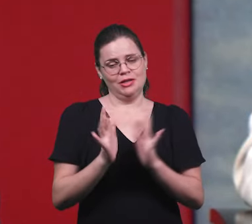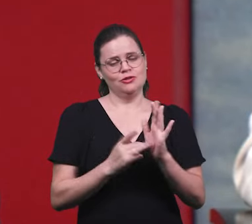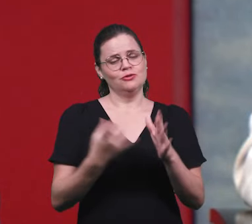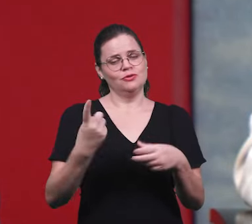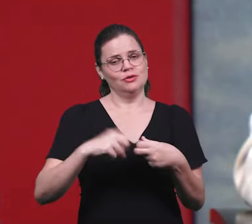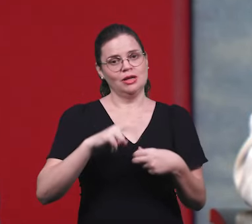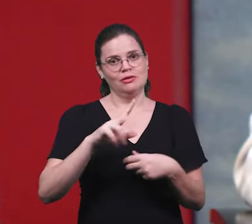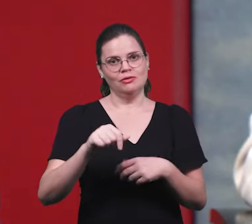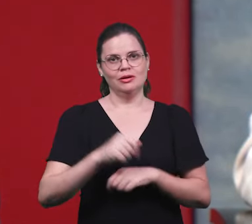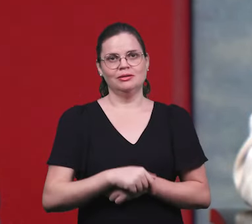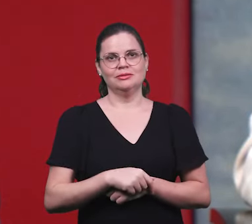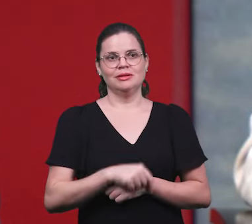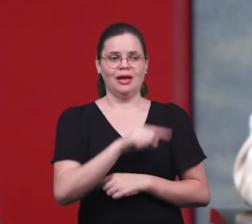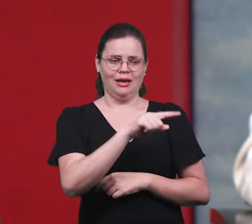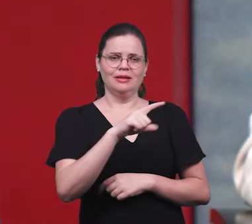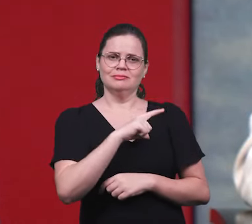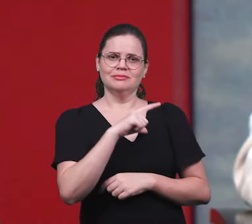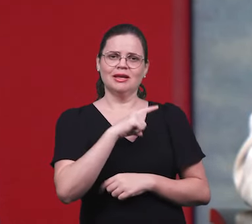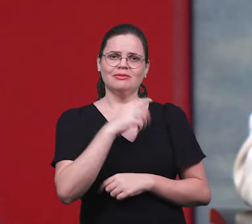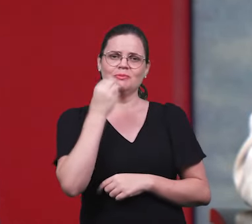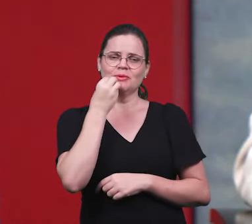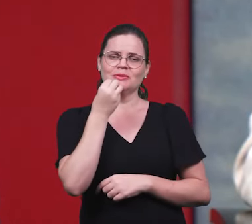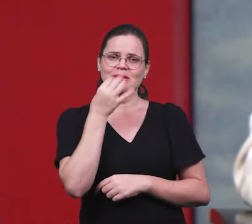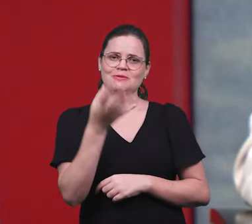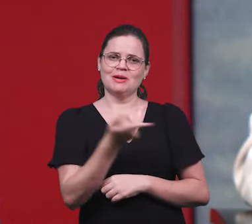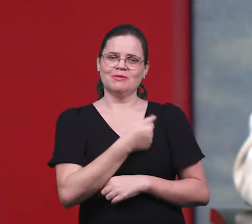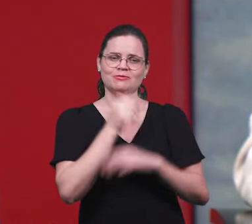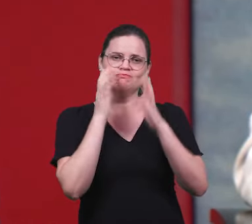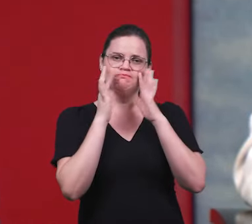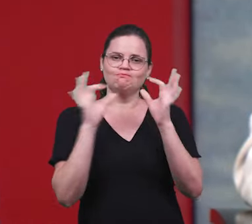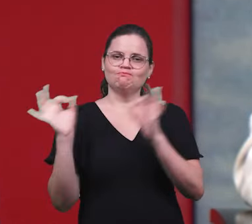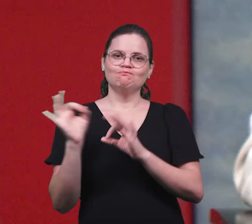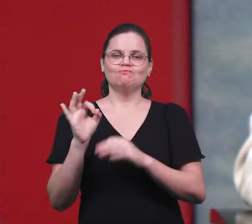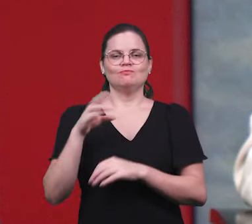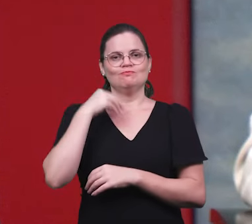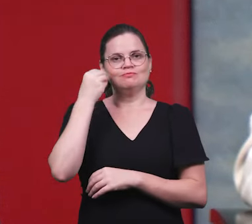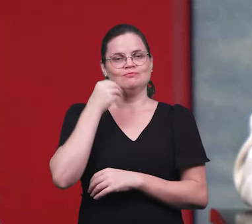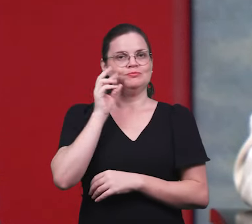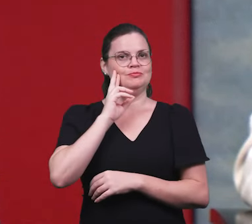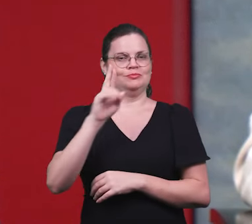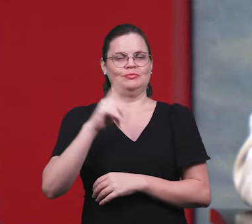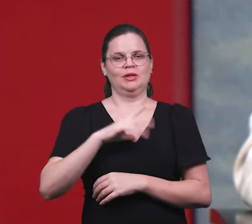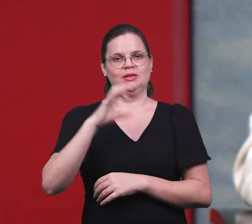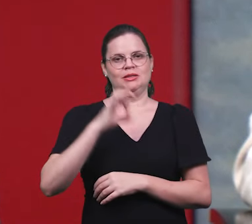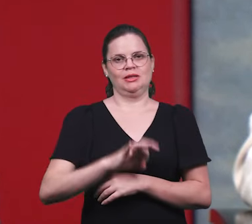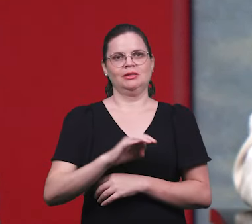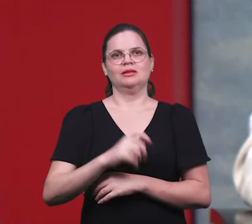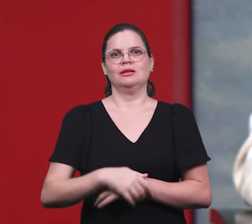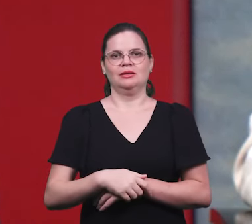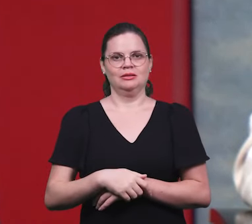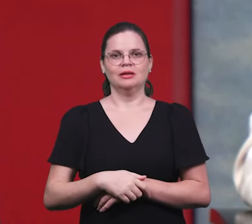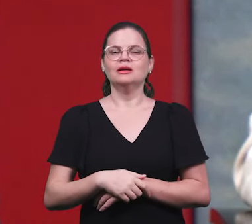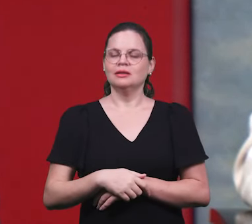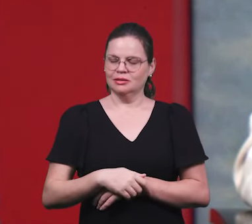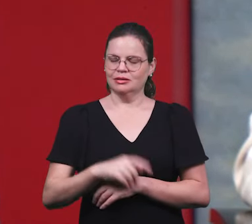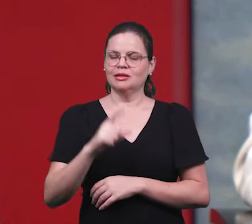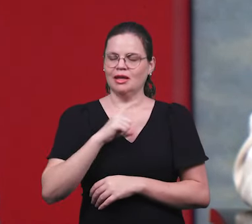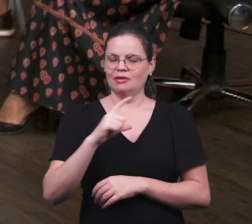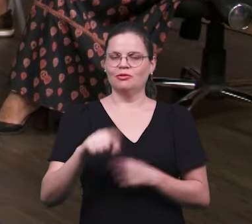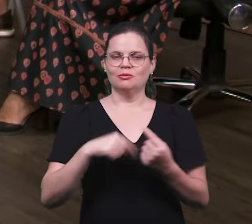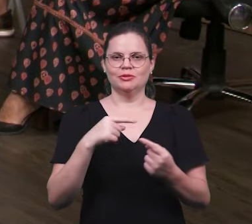vai voltar. E ela teve essa oportunidade maravilhosa de um encontro com o Senhor, e certamente isso não foi sem propósito,